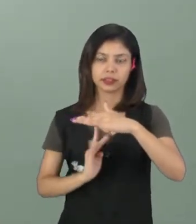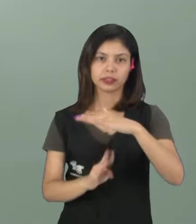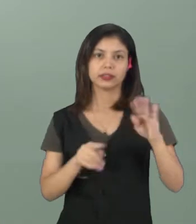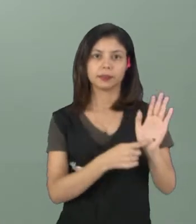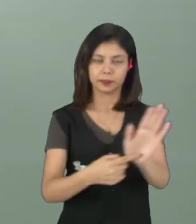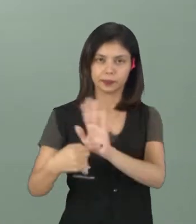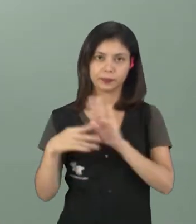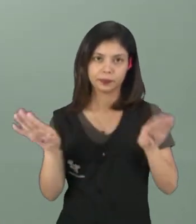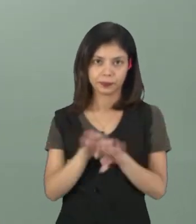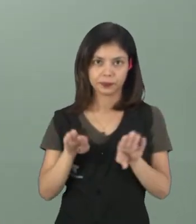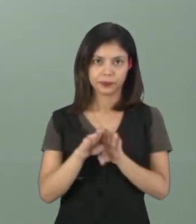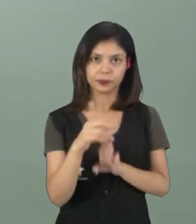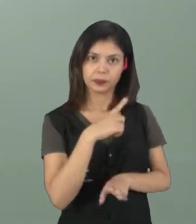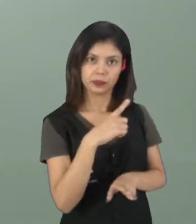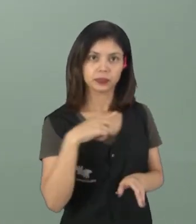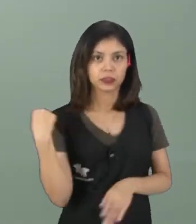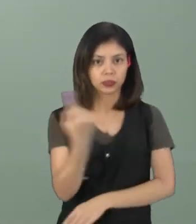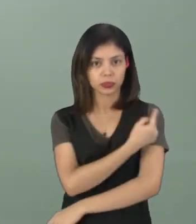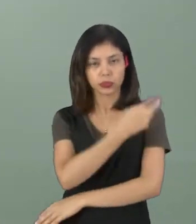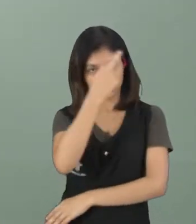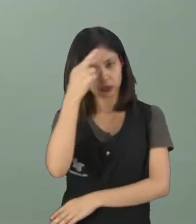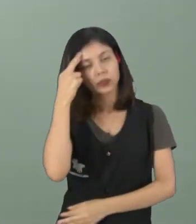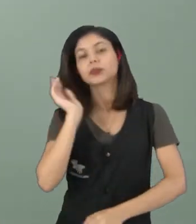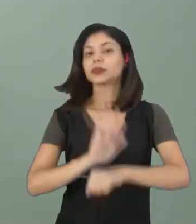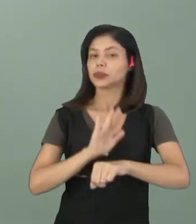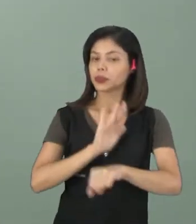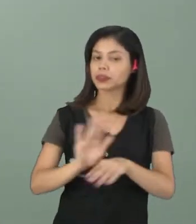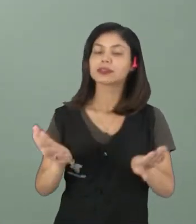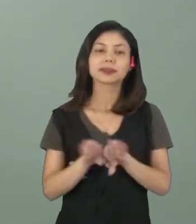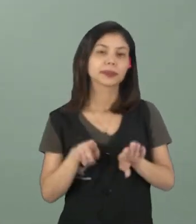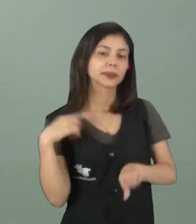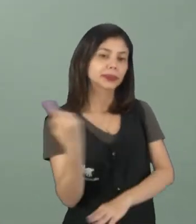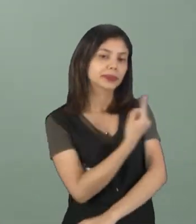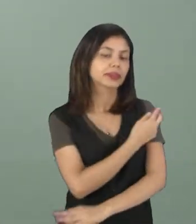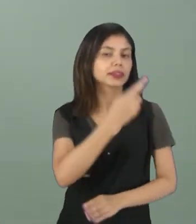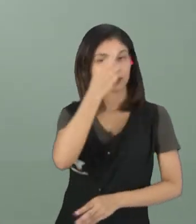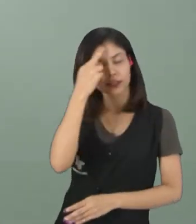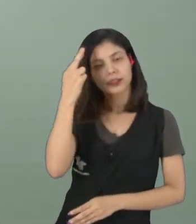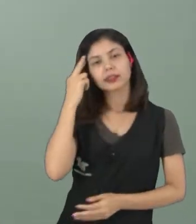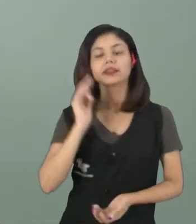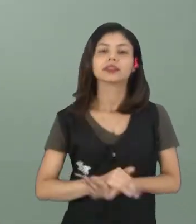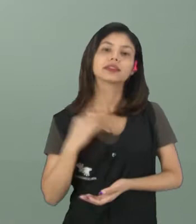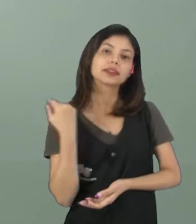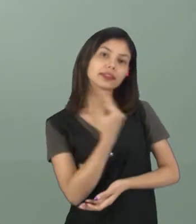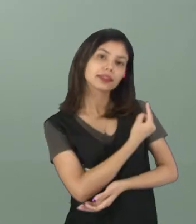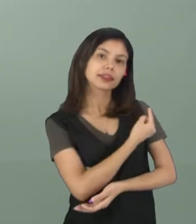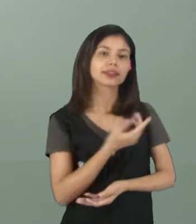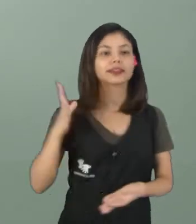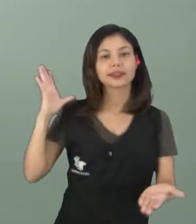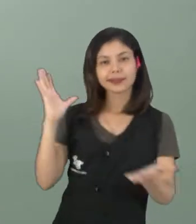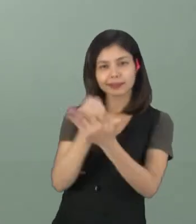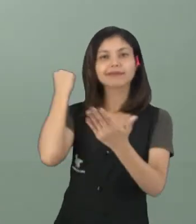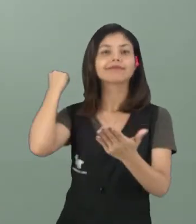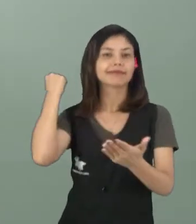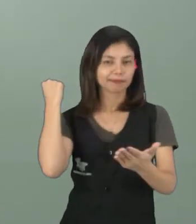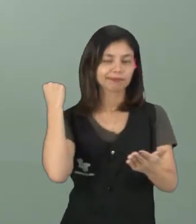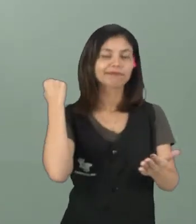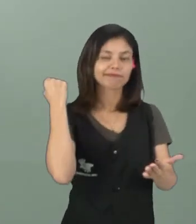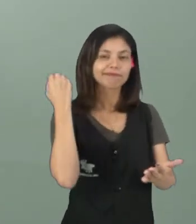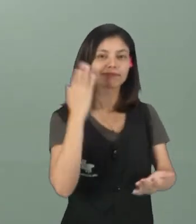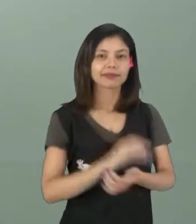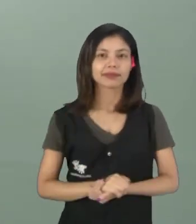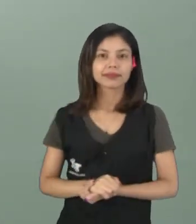para cá no decorrer da nossa história para contribuir também com a nossa com as nossas conquistas